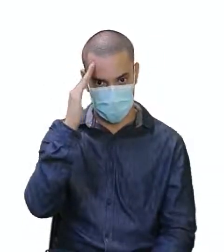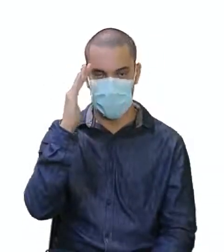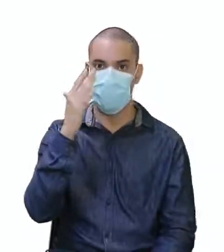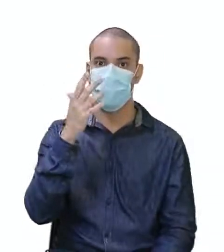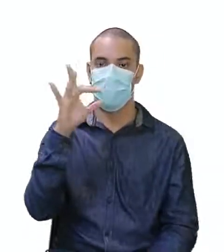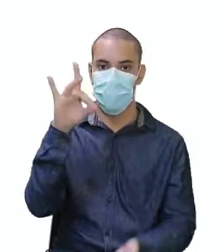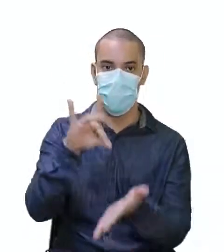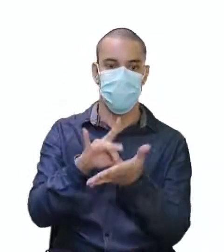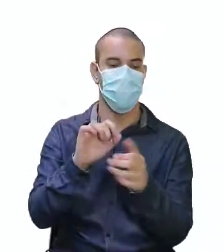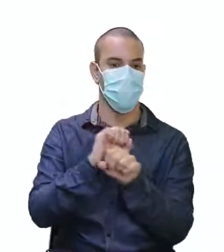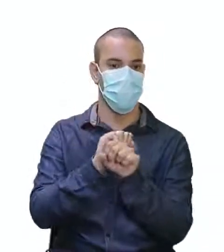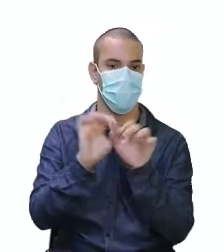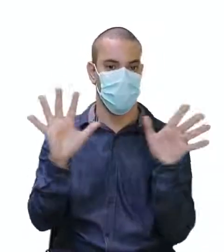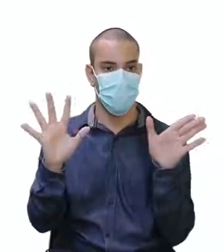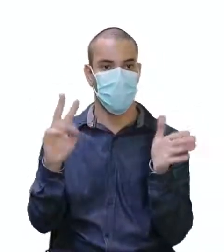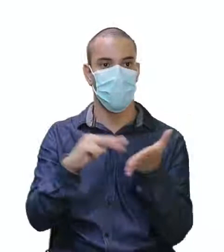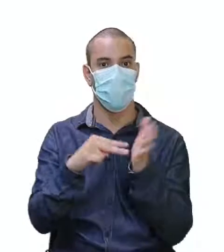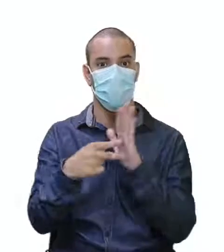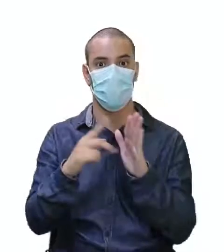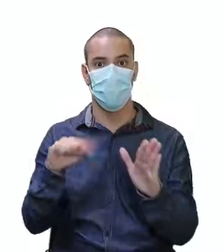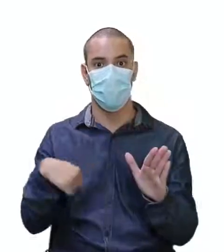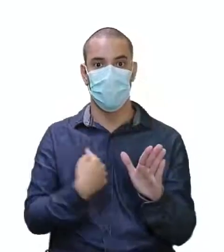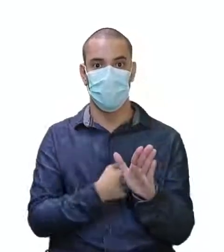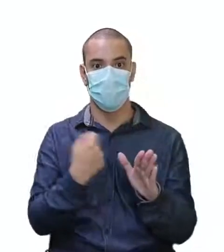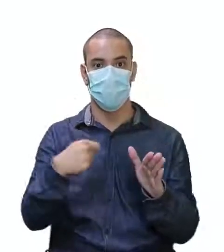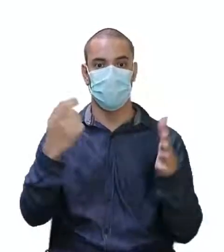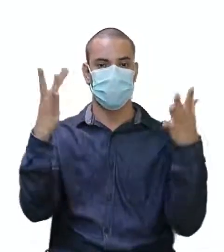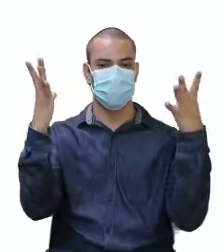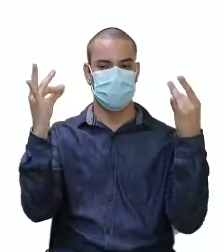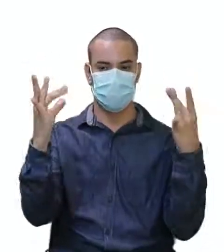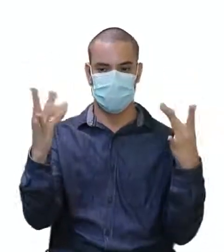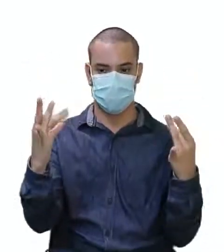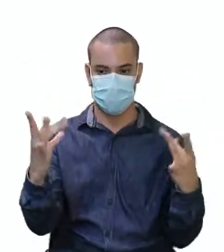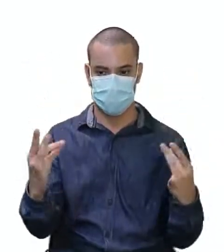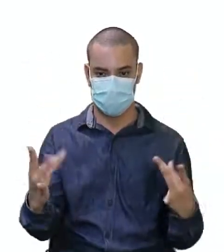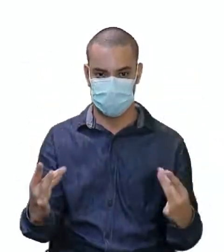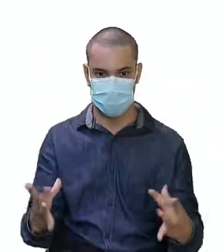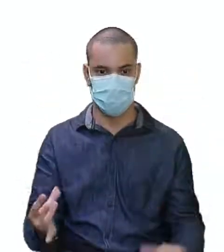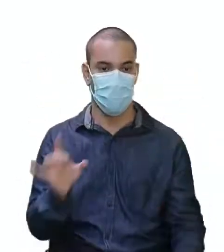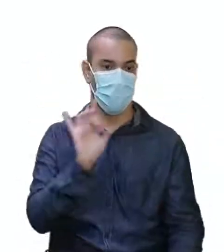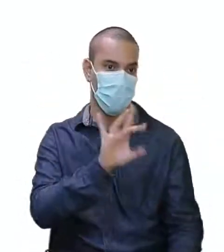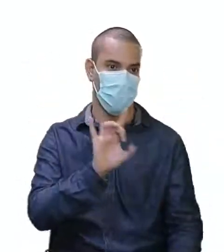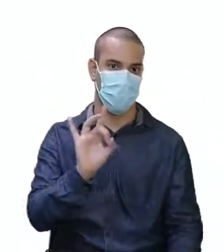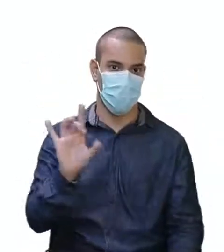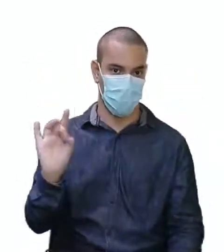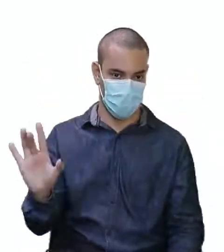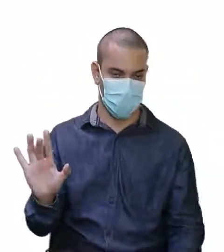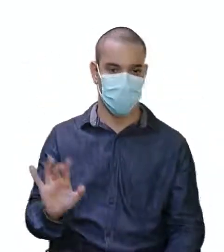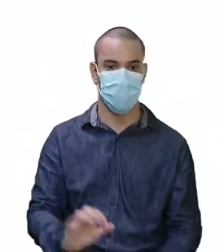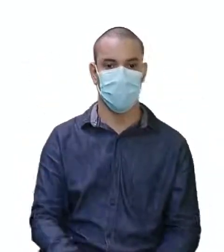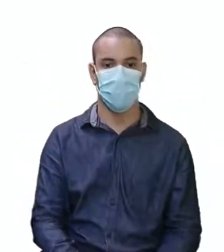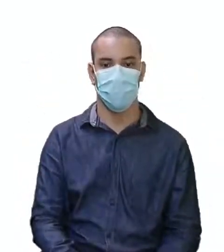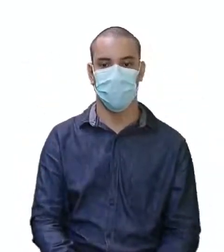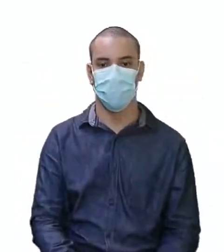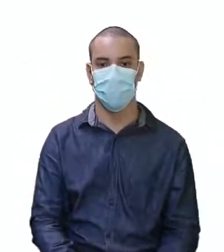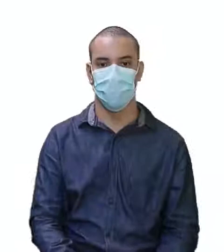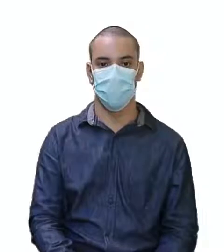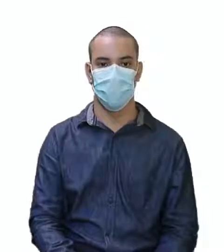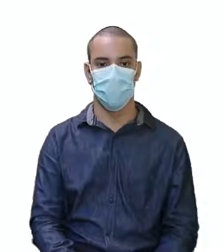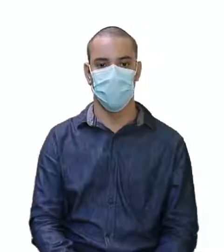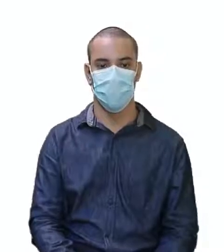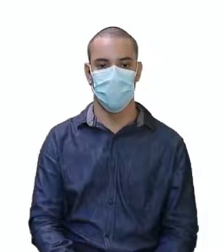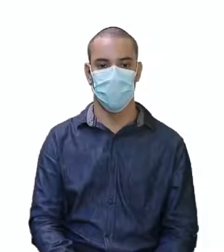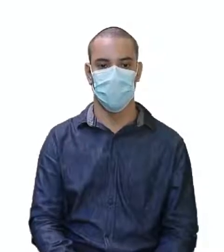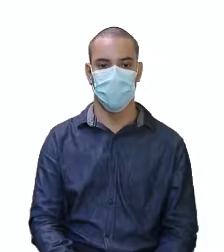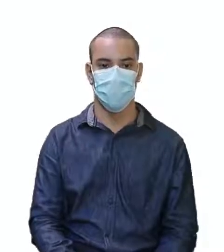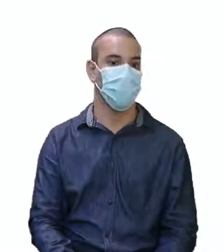sólida, a gente vai adentrar mais em cada um desses pontos que a gente falou. Então,